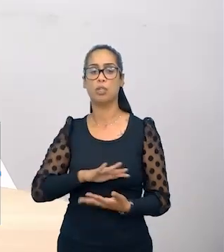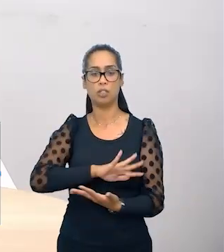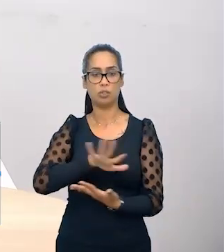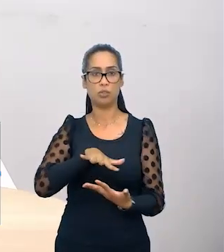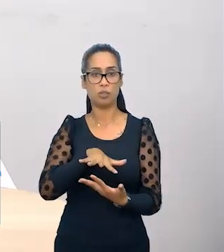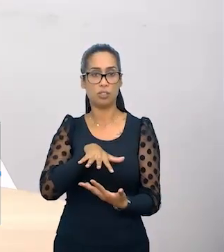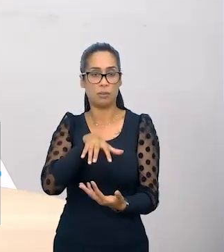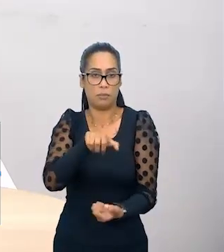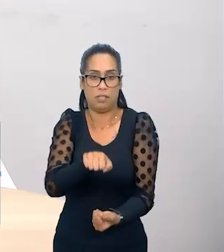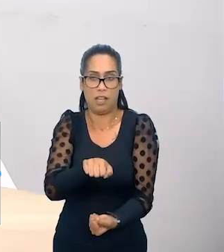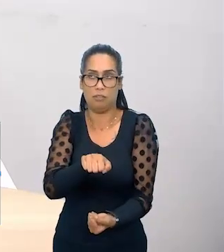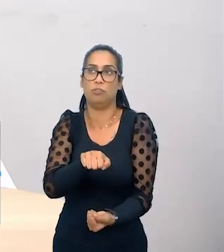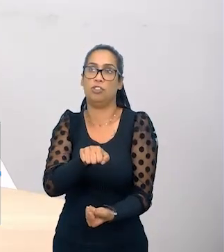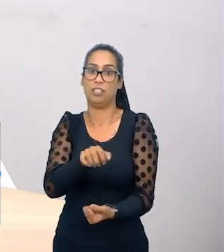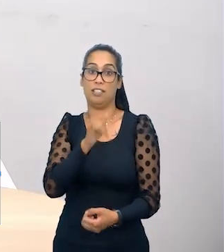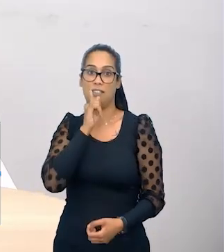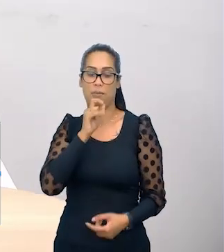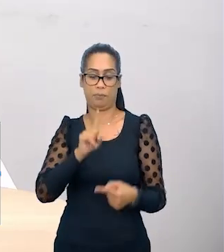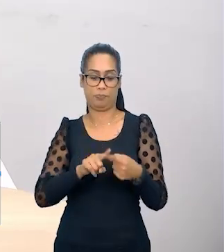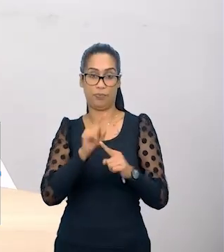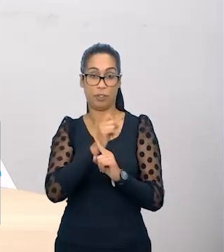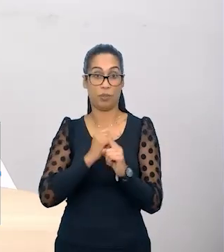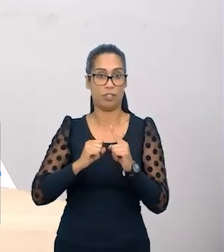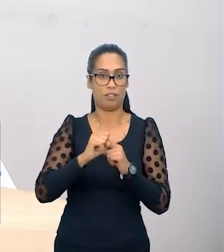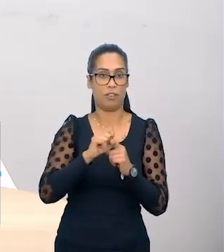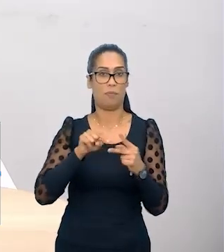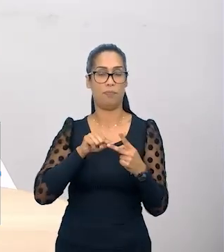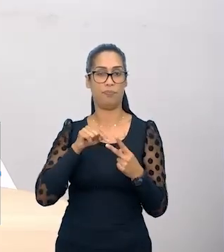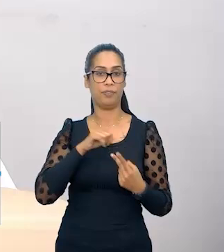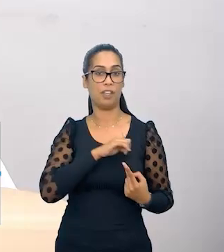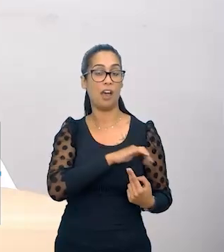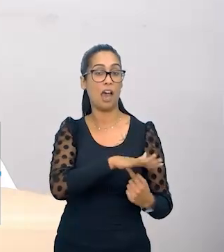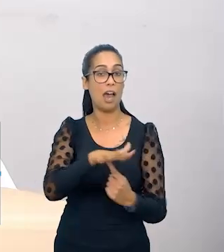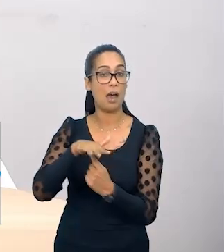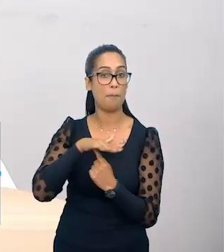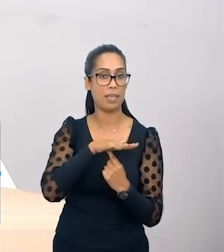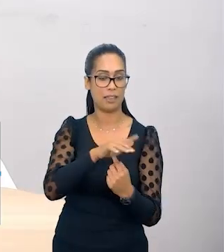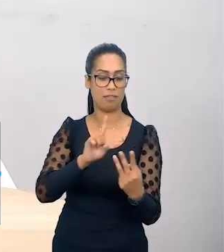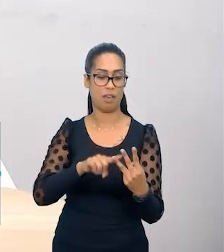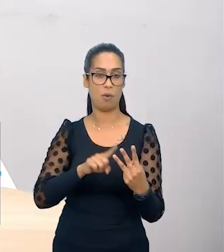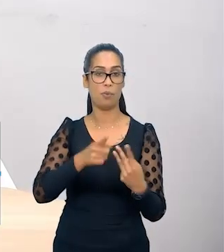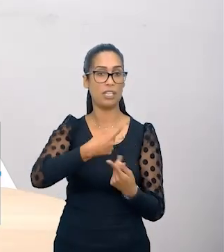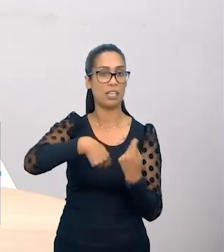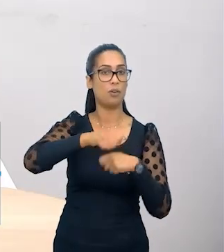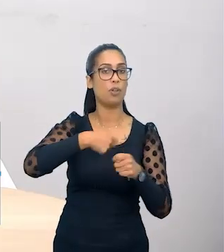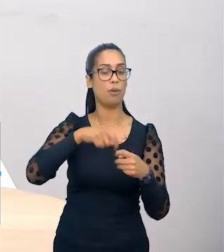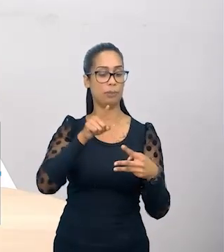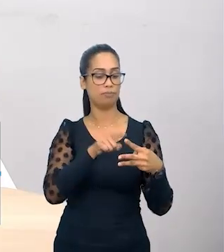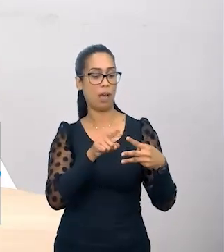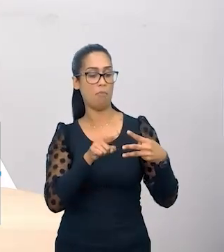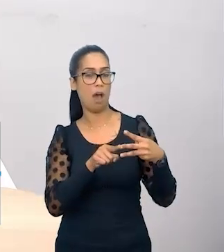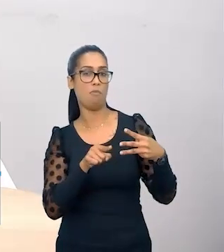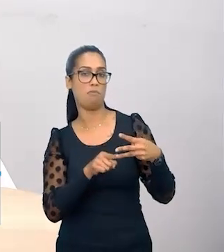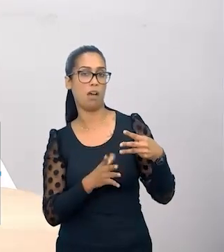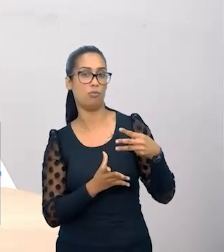um tripé, né? Que é o social, o ambiental e o econômico. Por isso, o money aí,